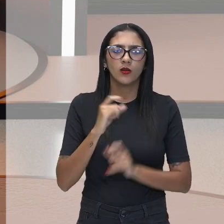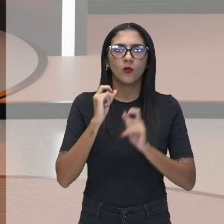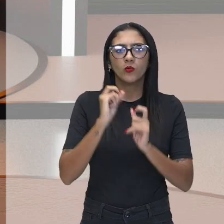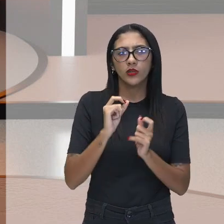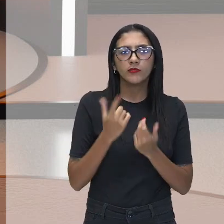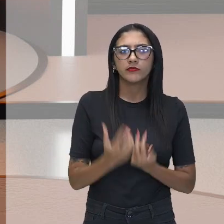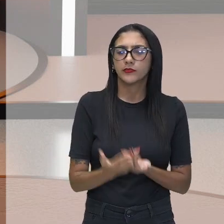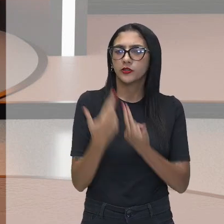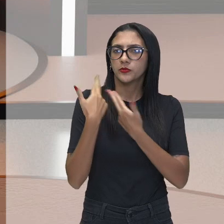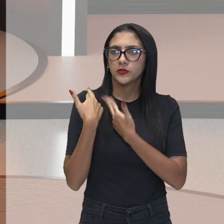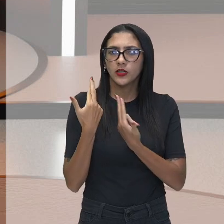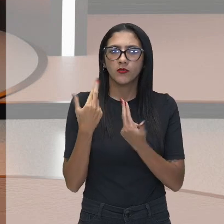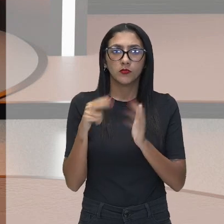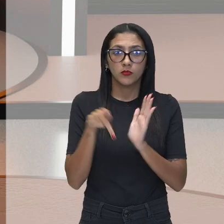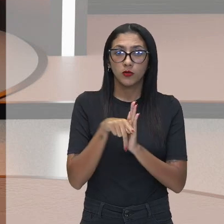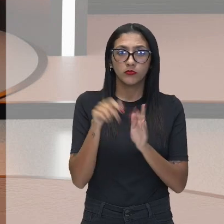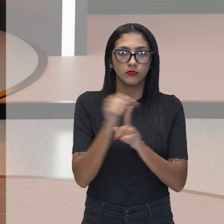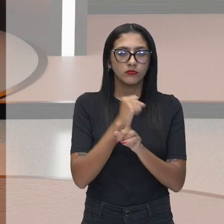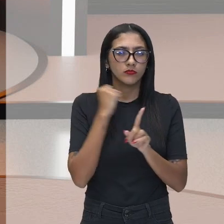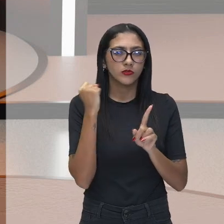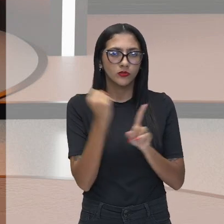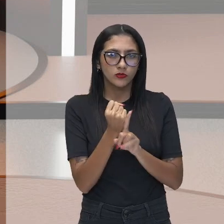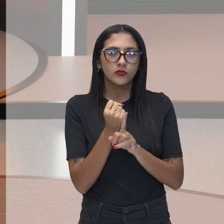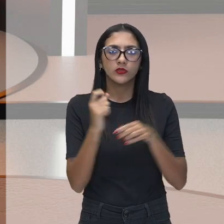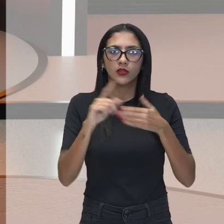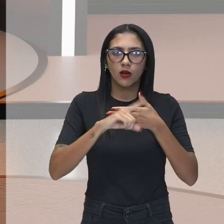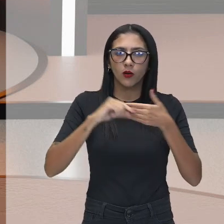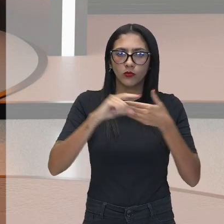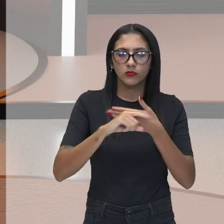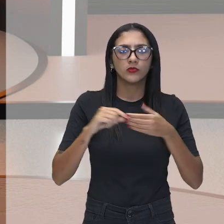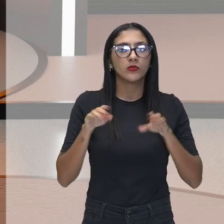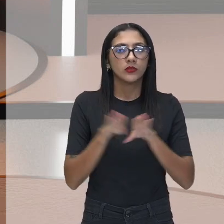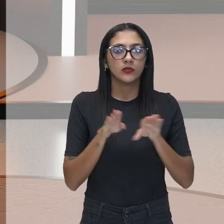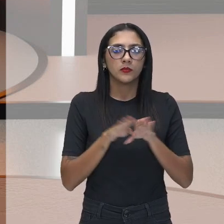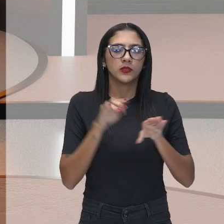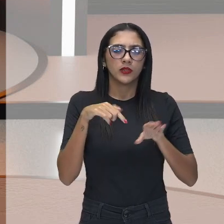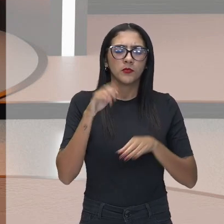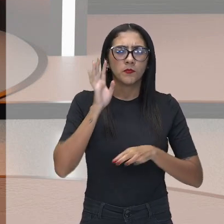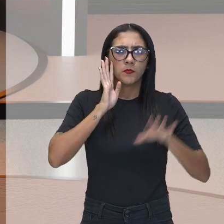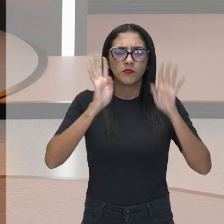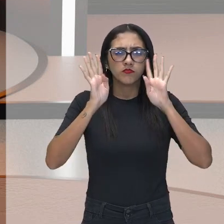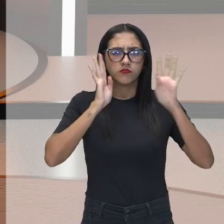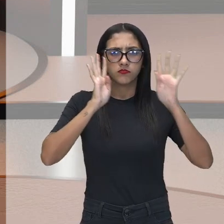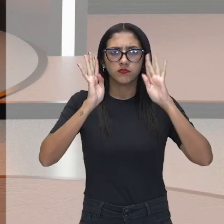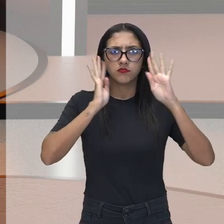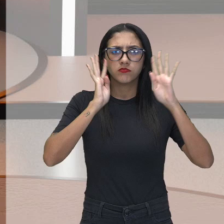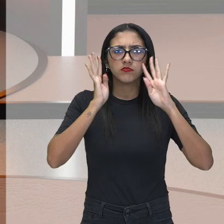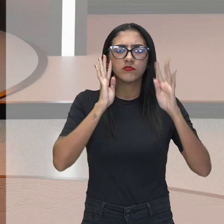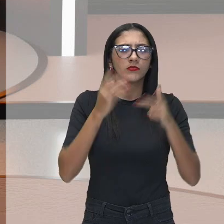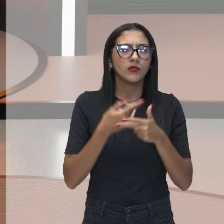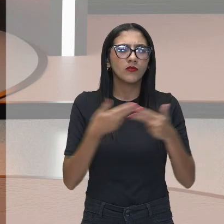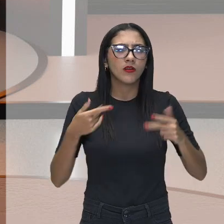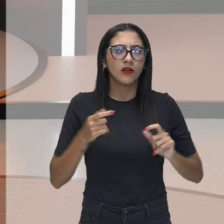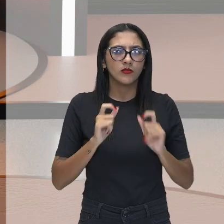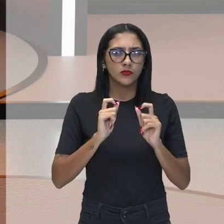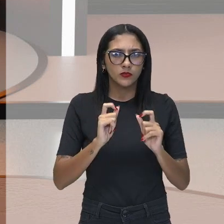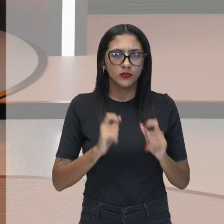mas também, né, que vai ser o cara que vai pensar essa corrente de pensamento aí, que é quem?